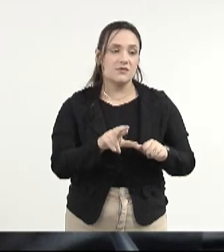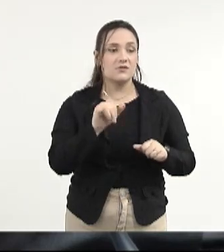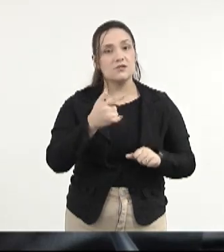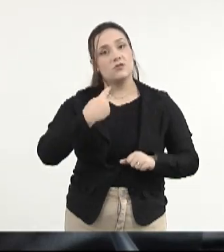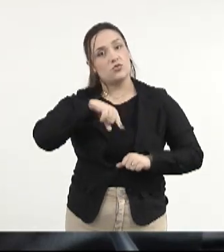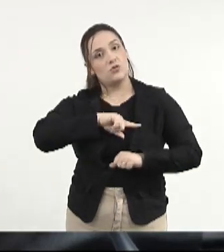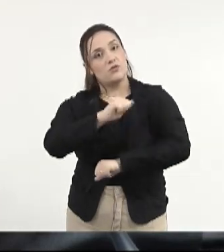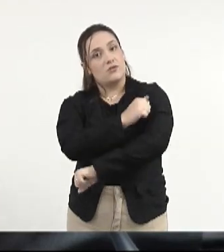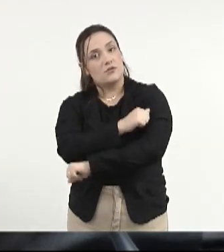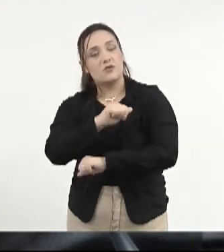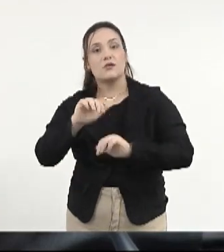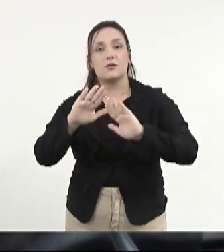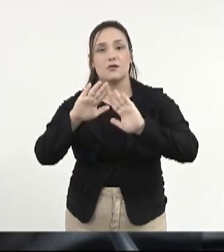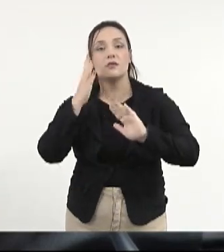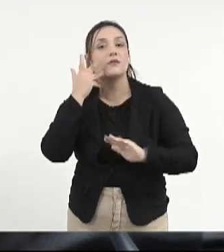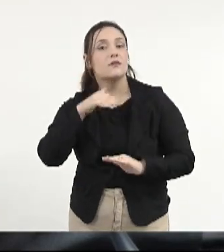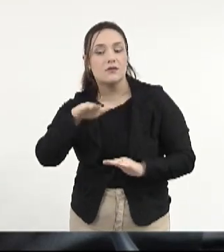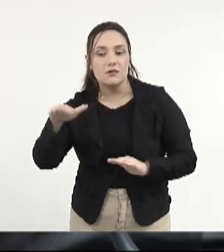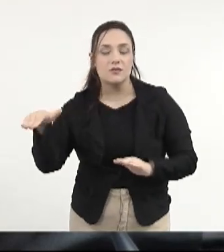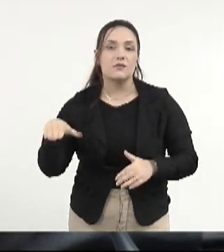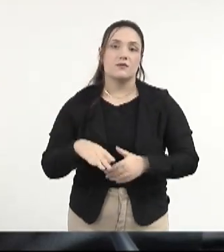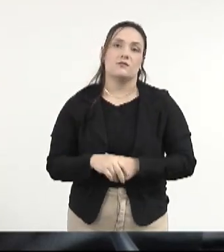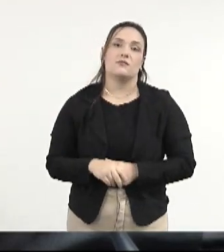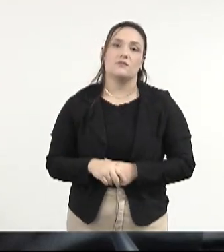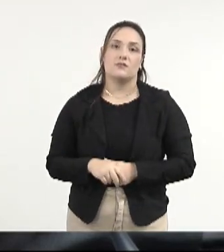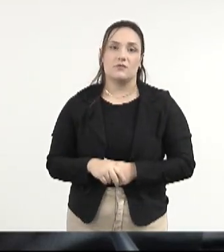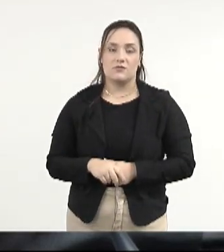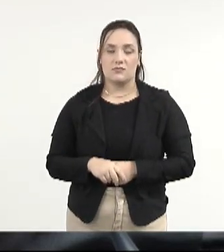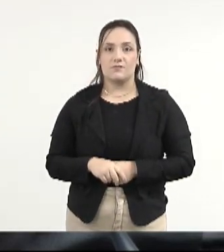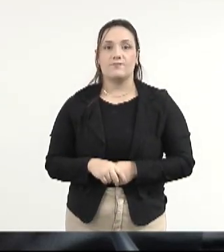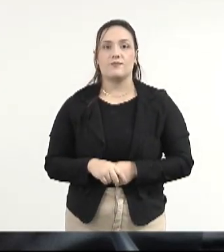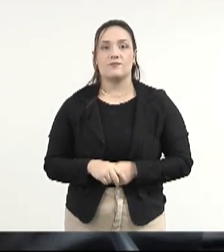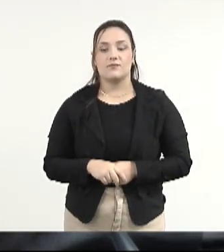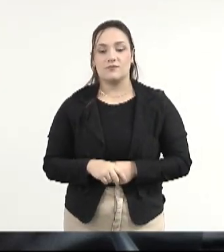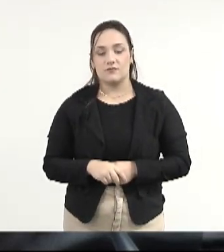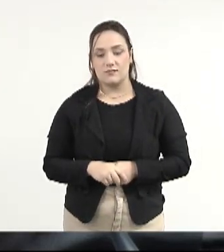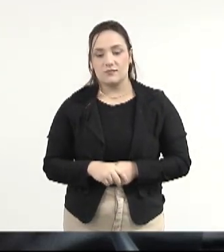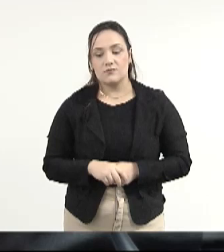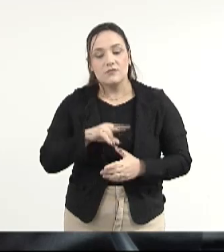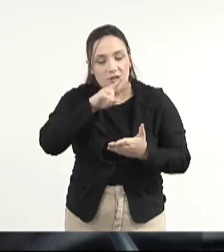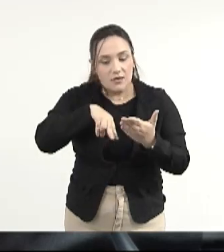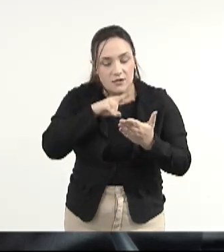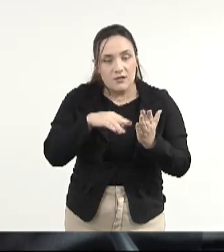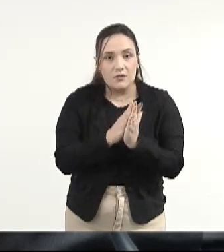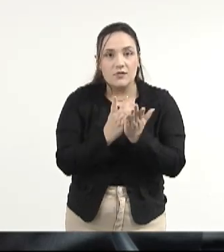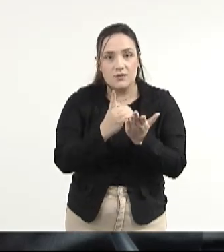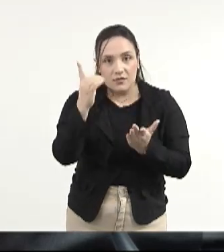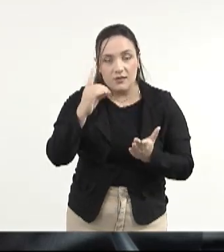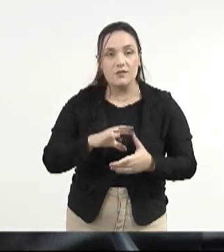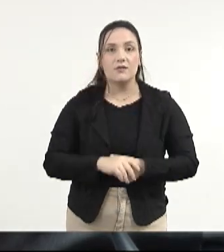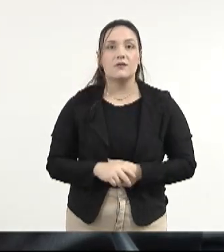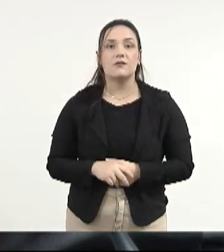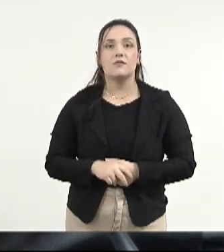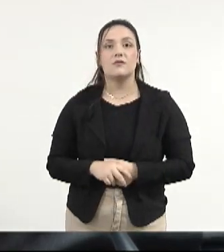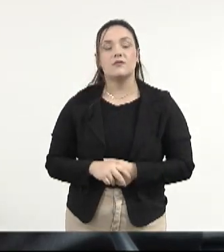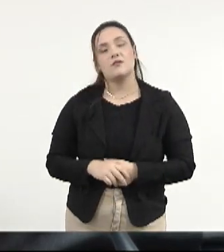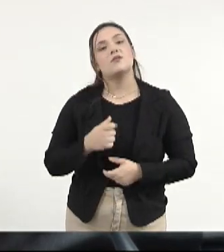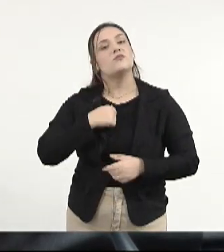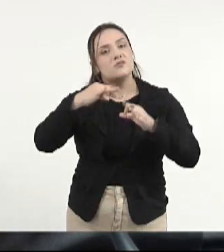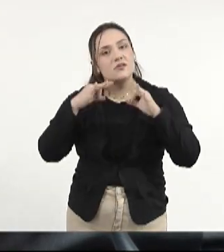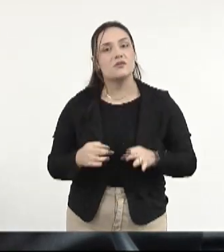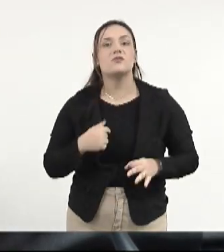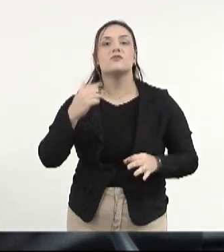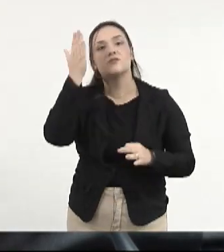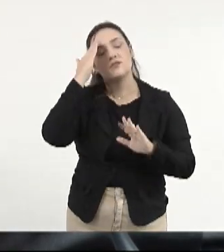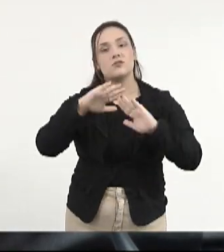nossos alunos, nossas crianças fossem criadas lendo a palavra de Deus, a Bíblia Sagrada, eu tenho